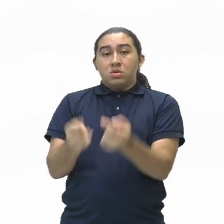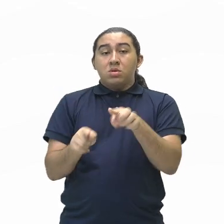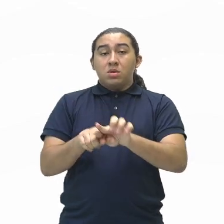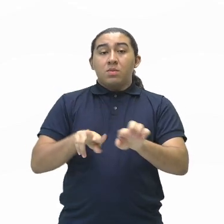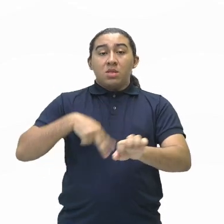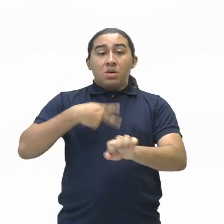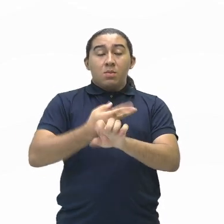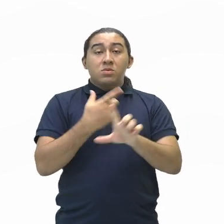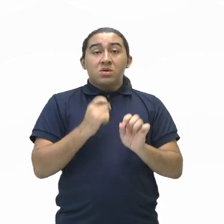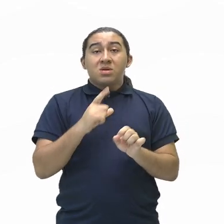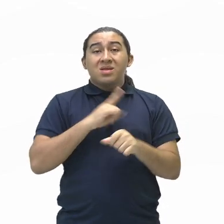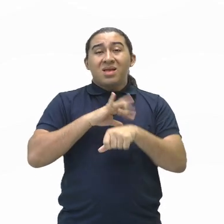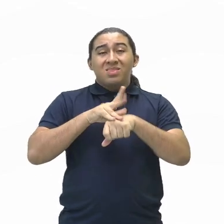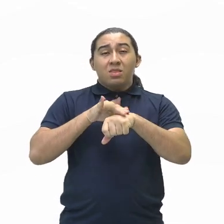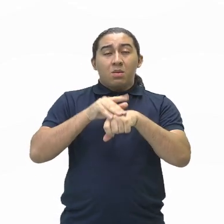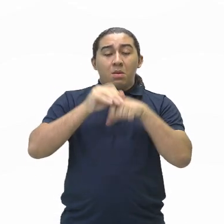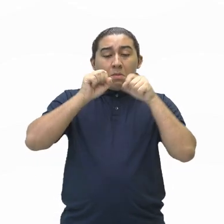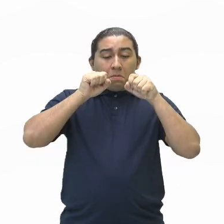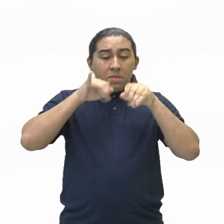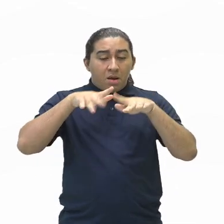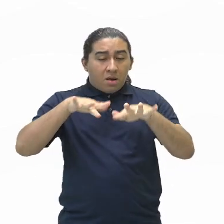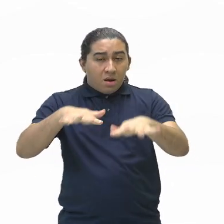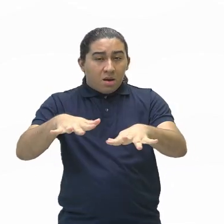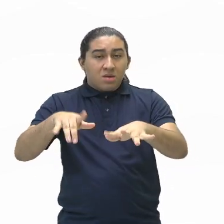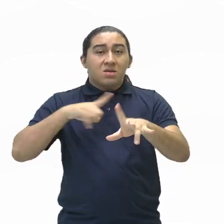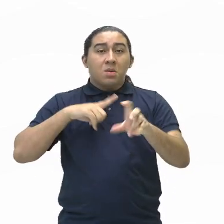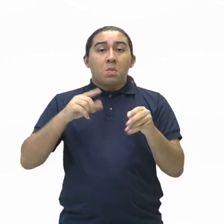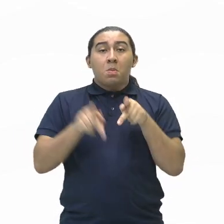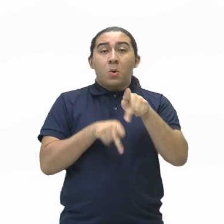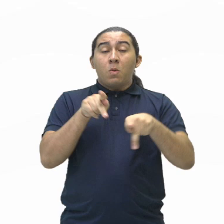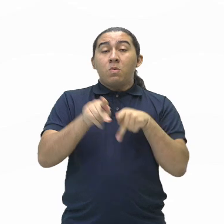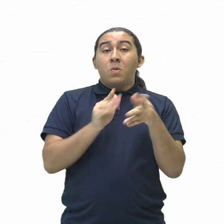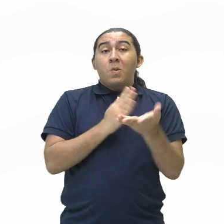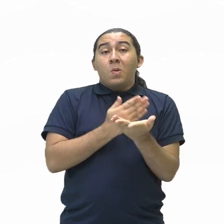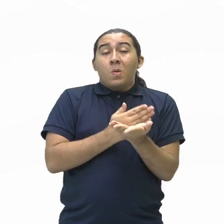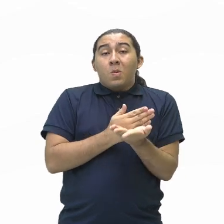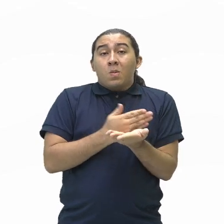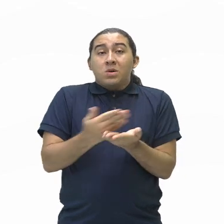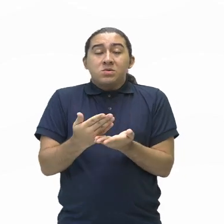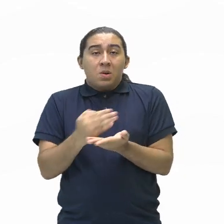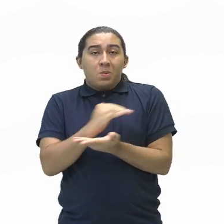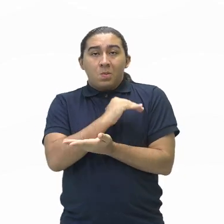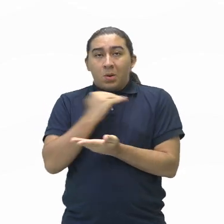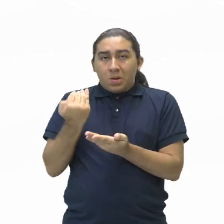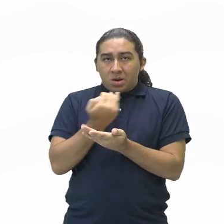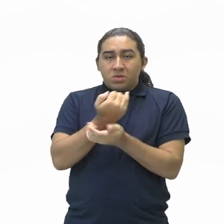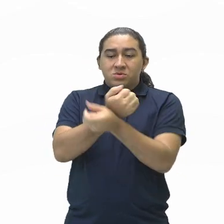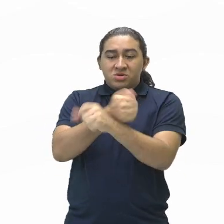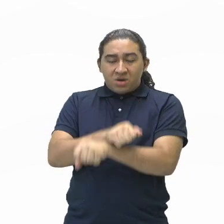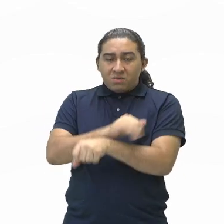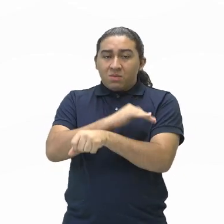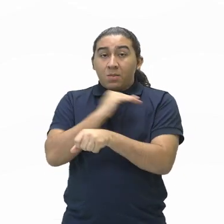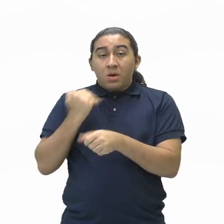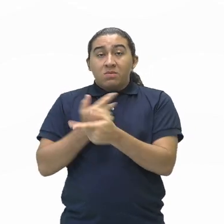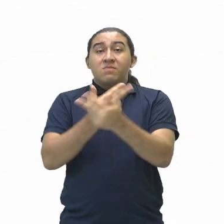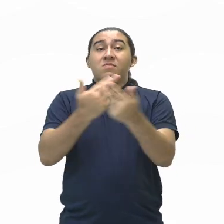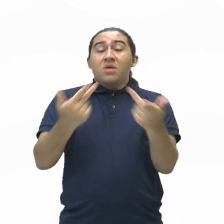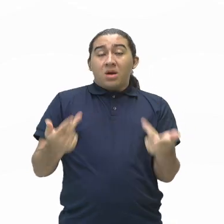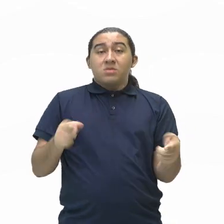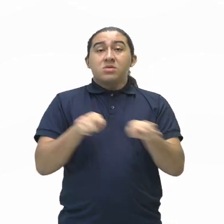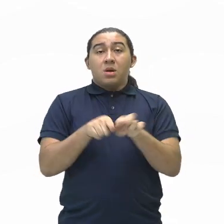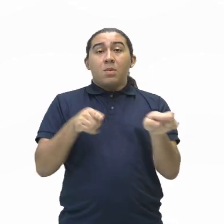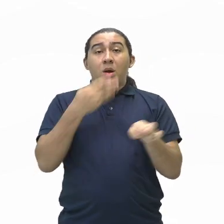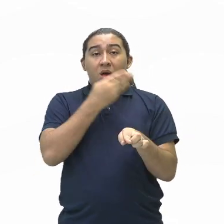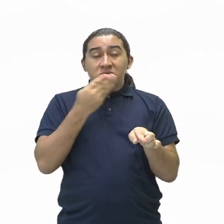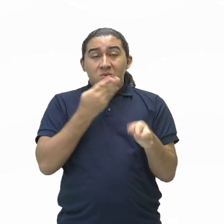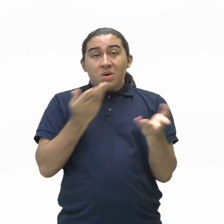ocorreram epidemias que dizimaram a população escravizada e a queda dos preços do